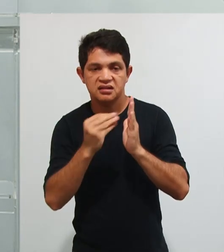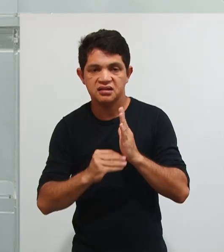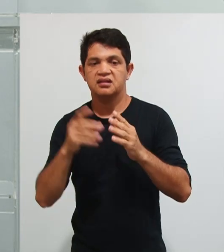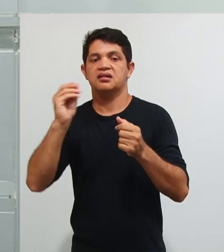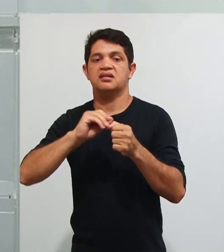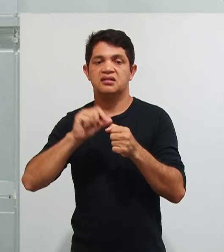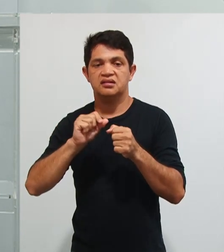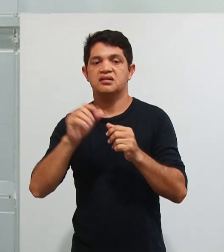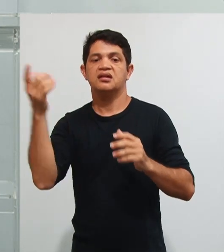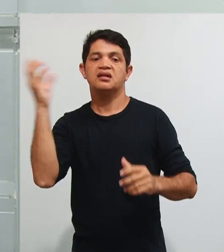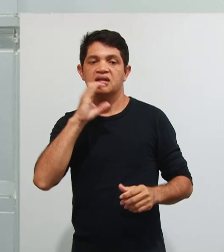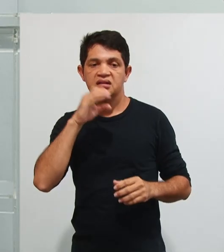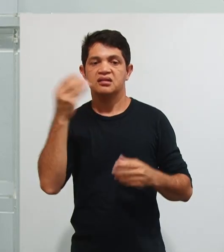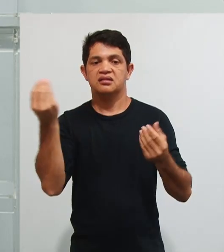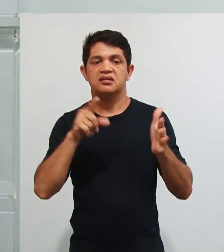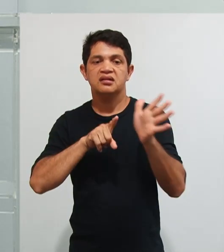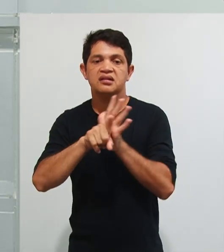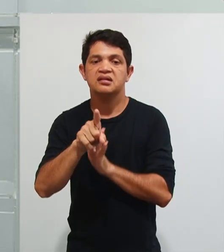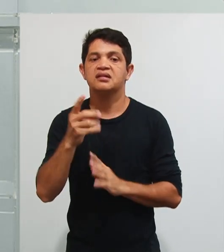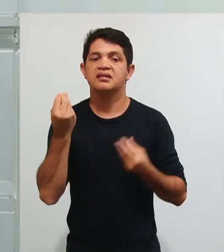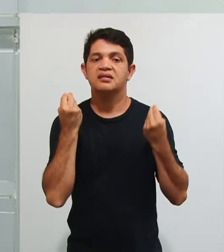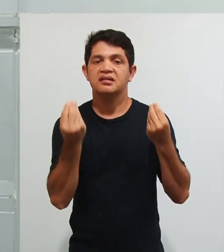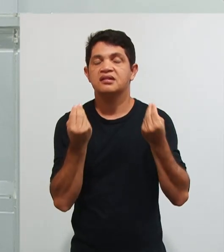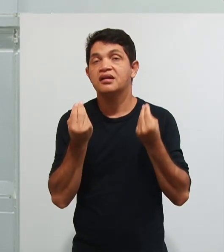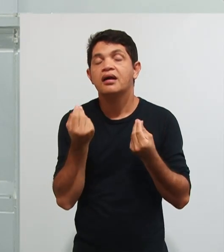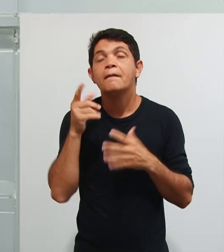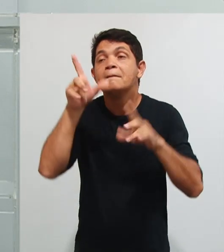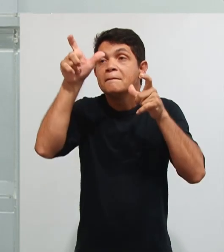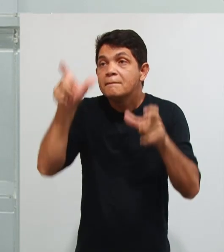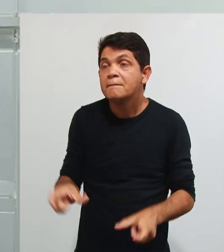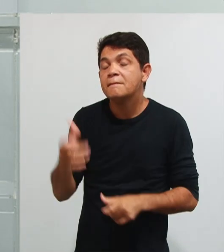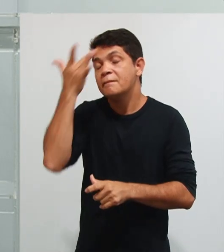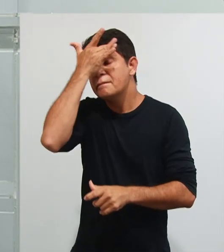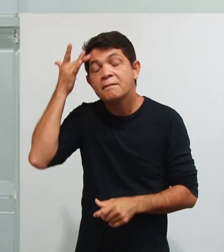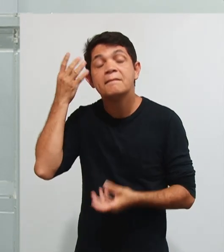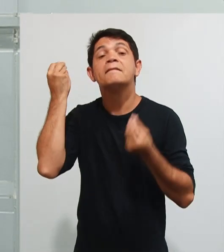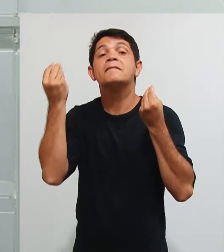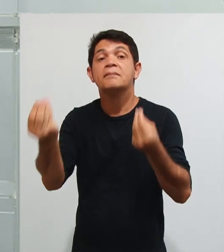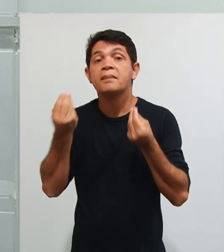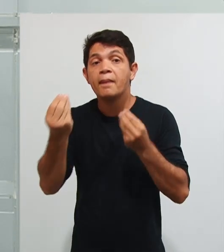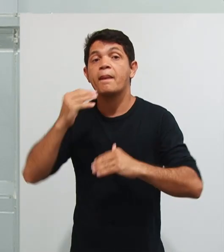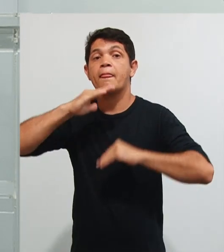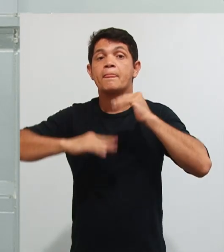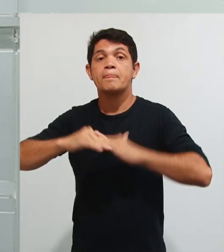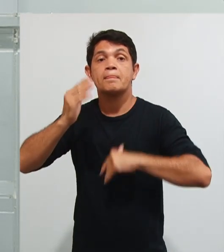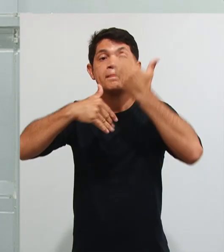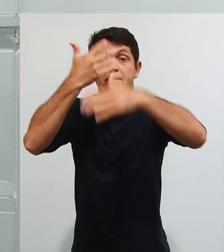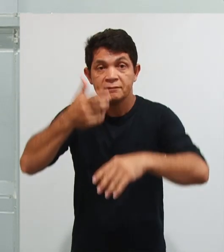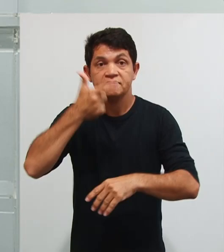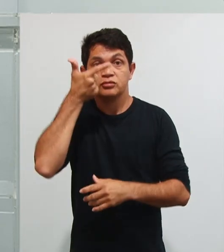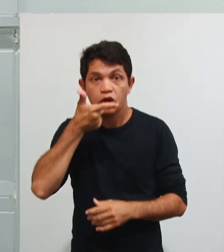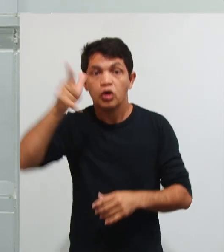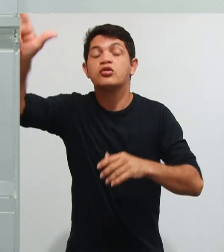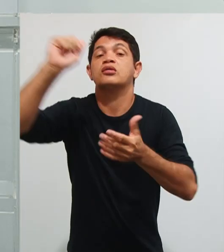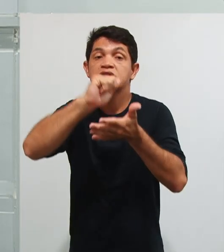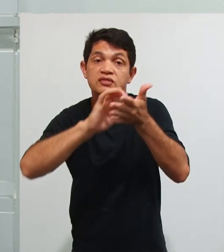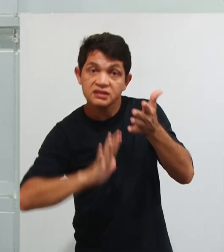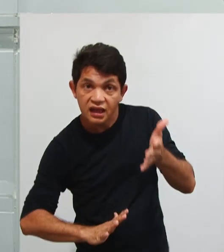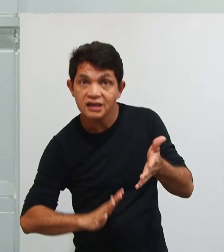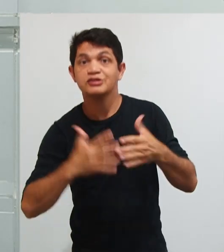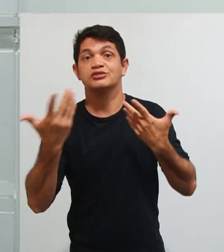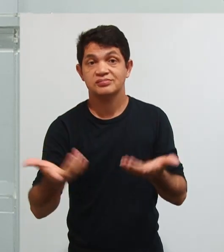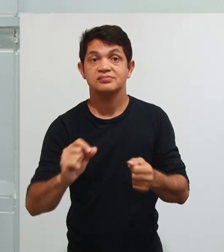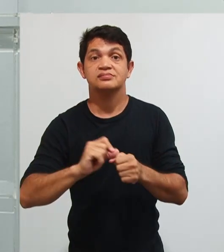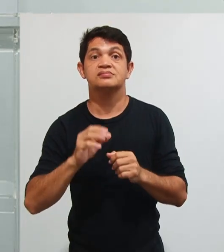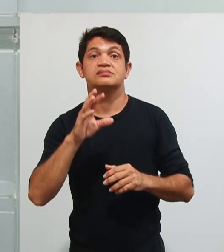fiz, logo eu pergunto, para que ser humano você vai estar investindo em uma outra atividade? Talvez aí do